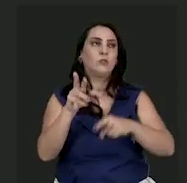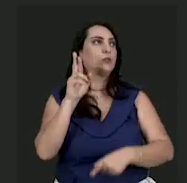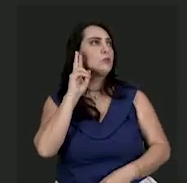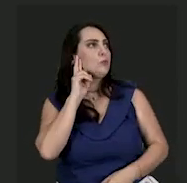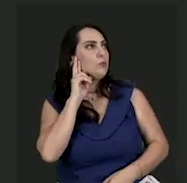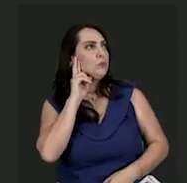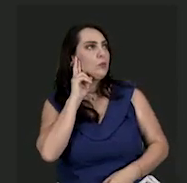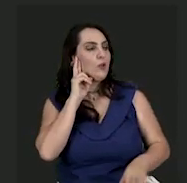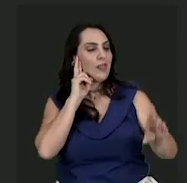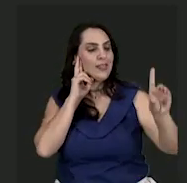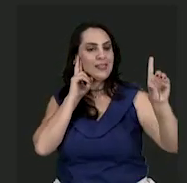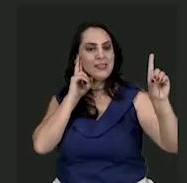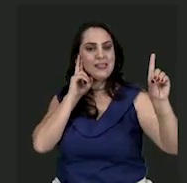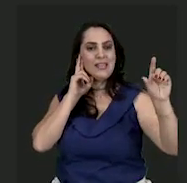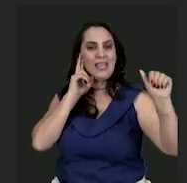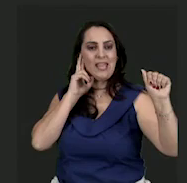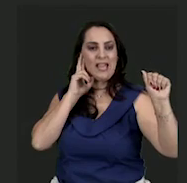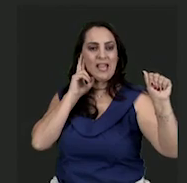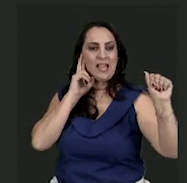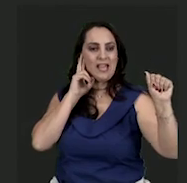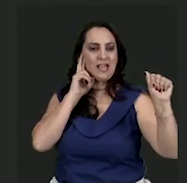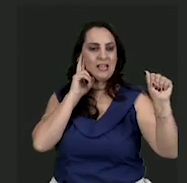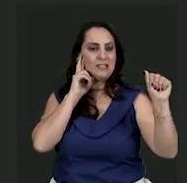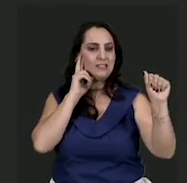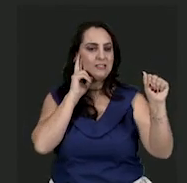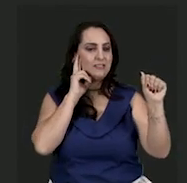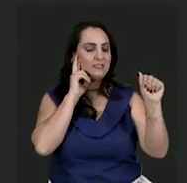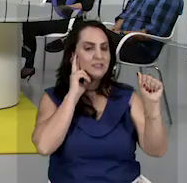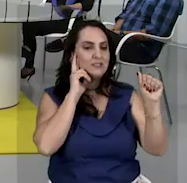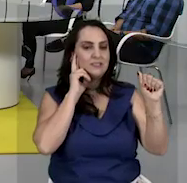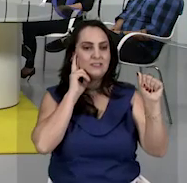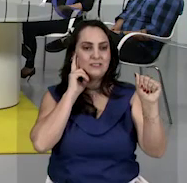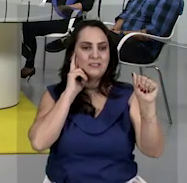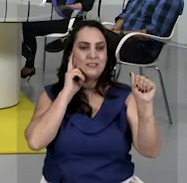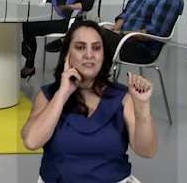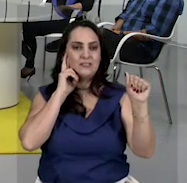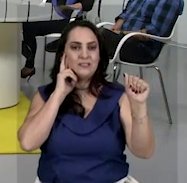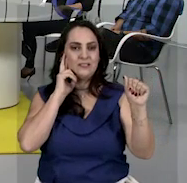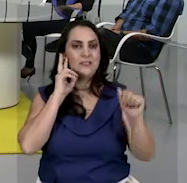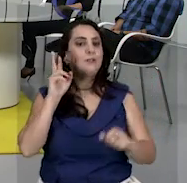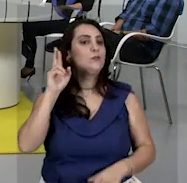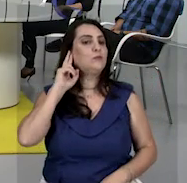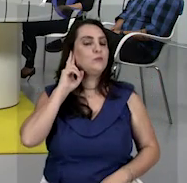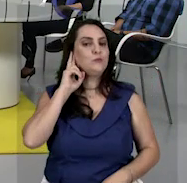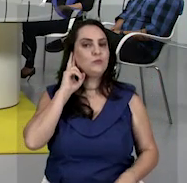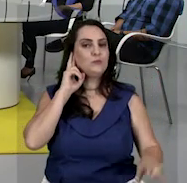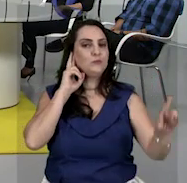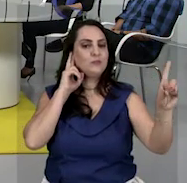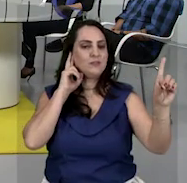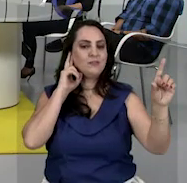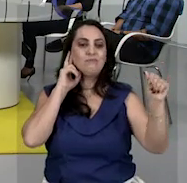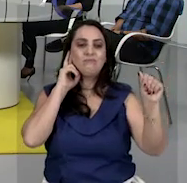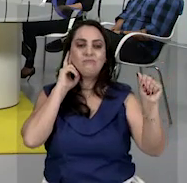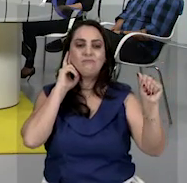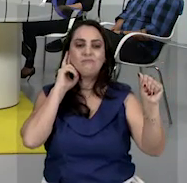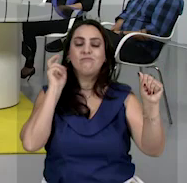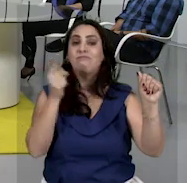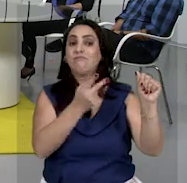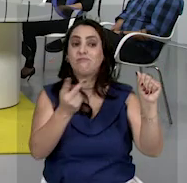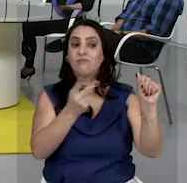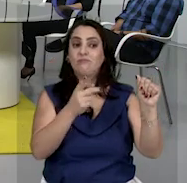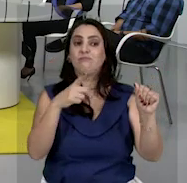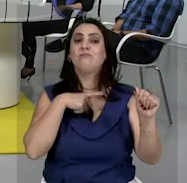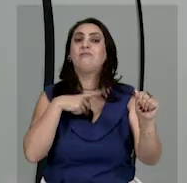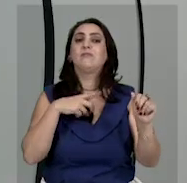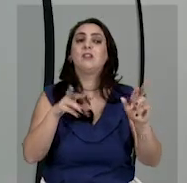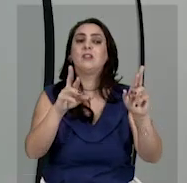pessoa surda, né? Qual é a diferença básica entre uma pessoa que nasceu surdo e